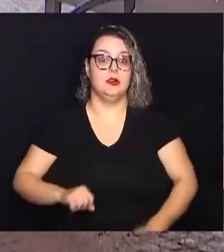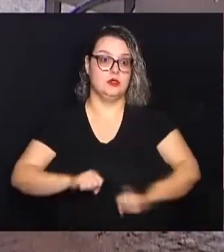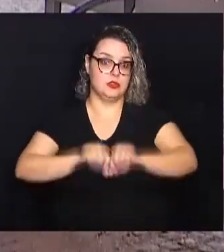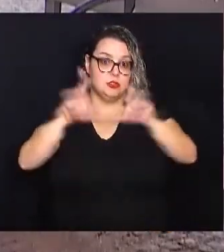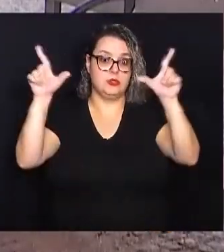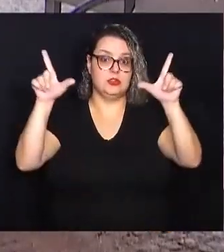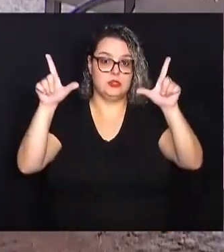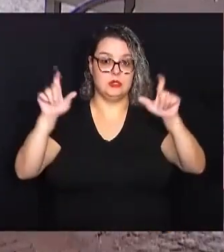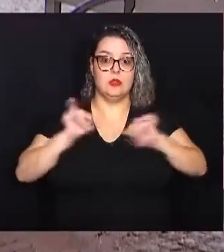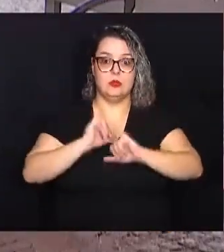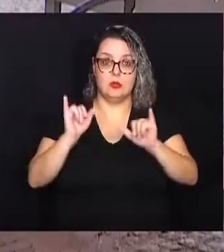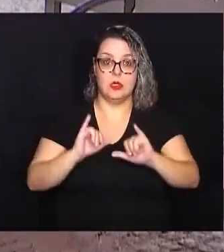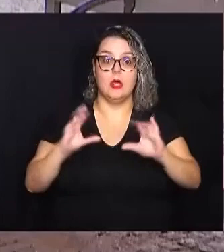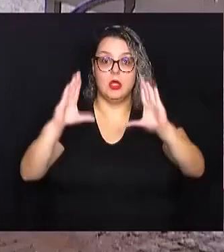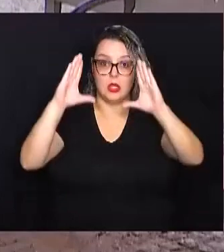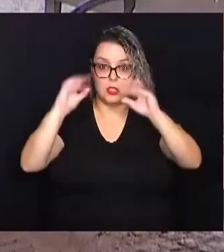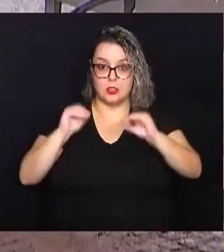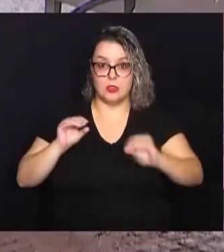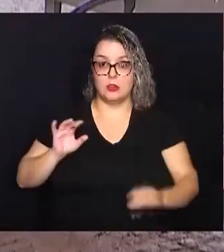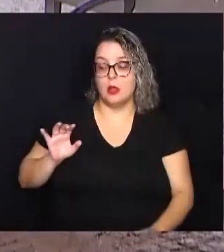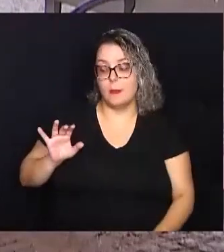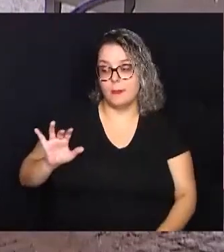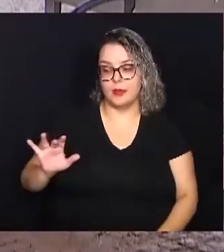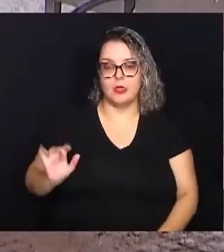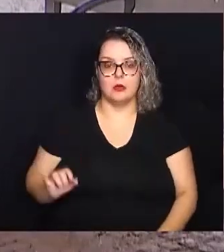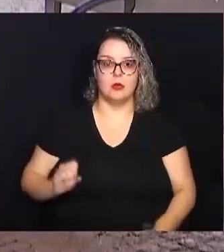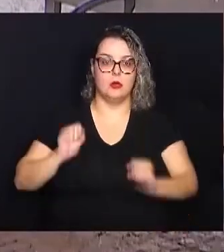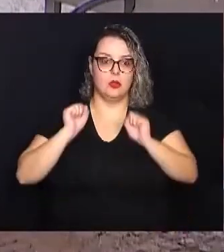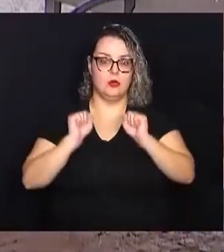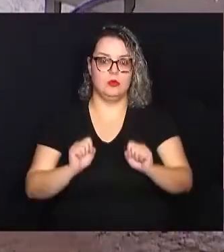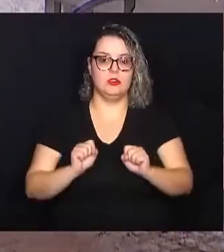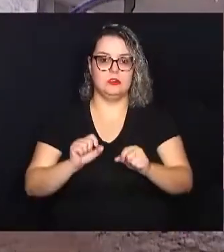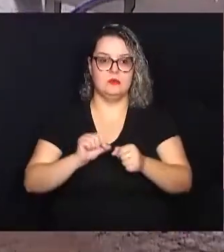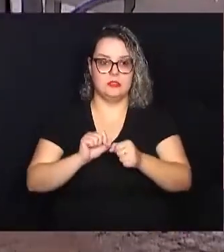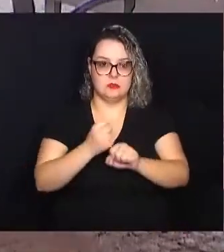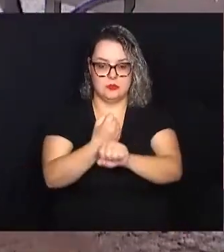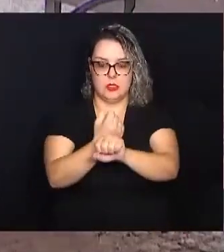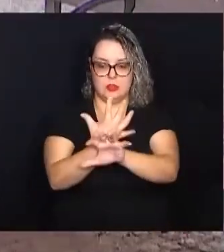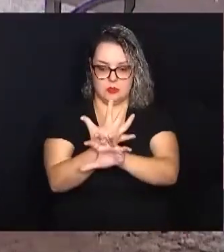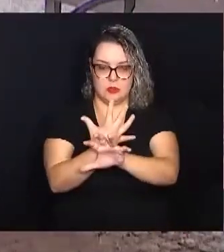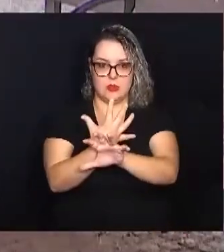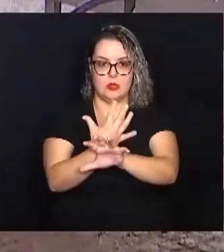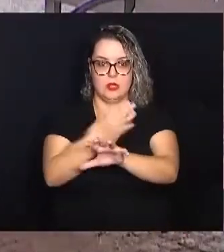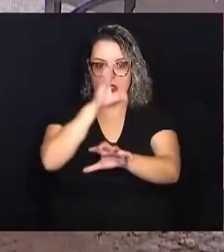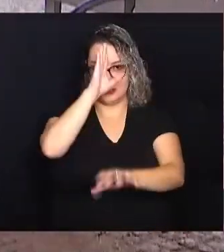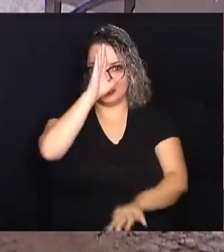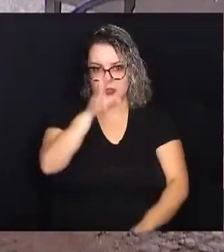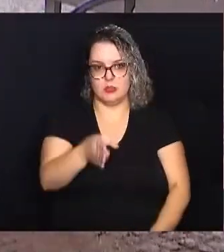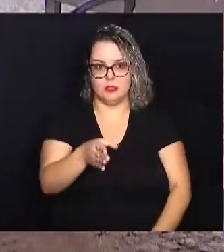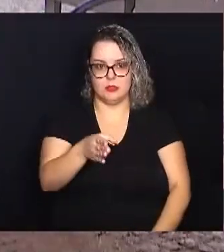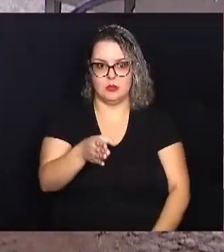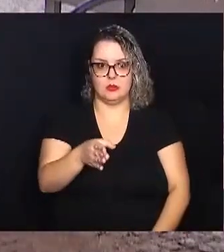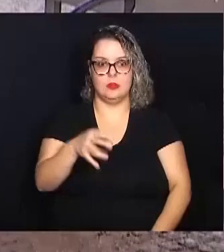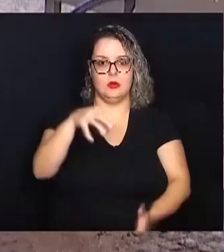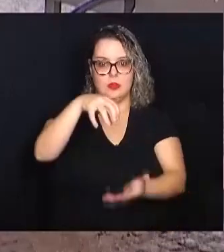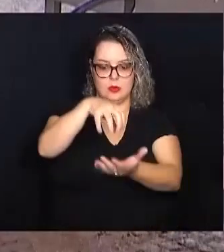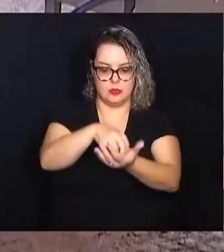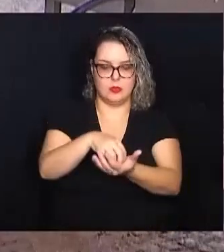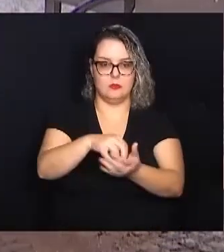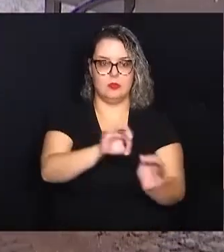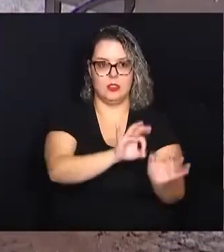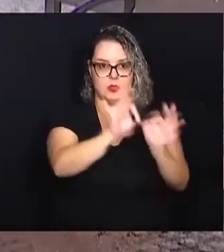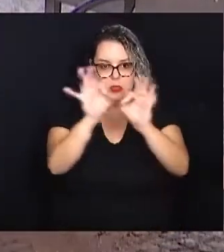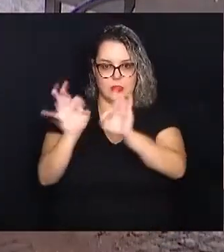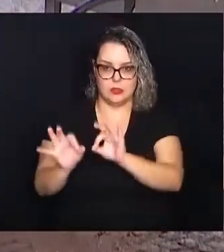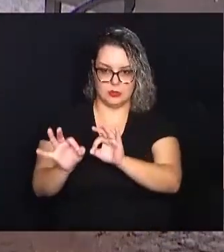mas à noite, ao tocar na tela, é possível fazer uma videochamada que será direcionada a uma central de